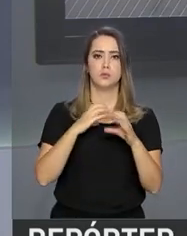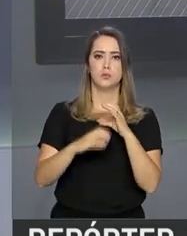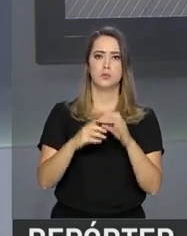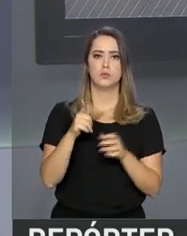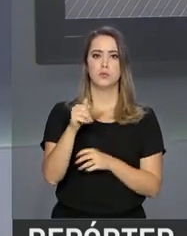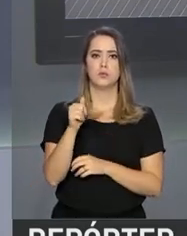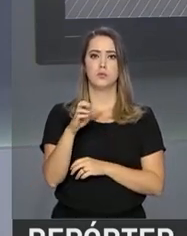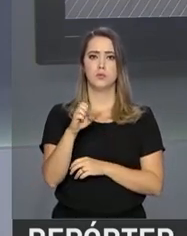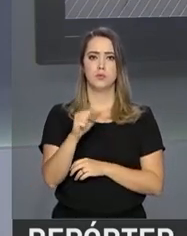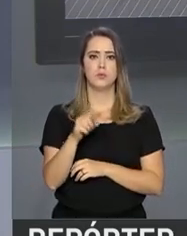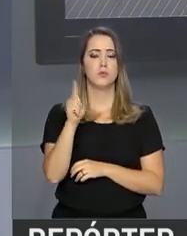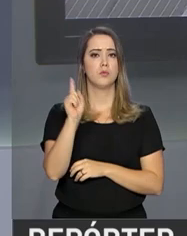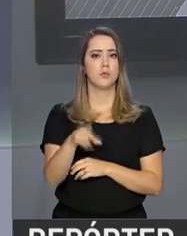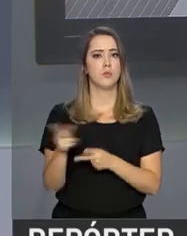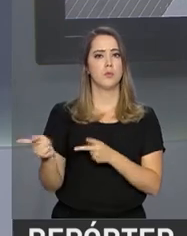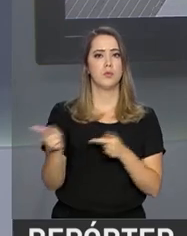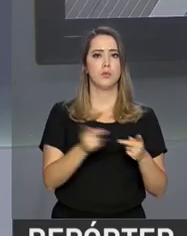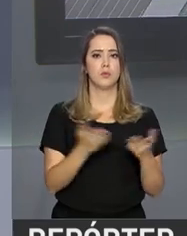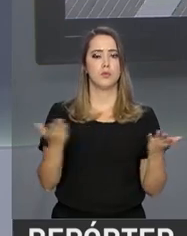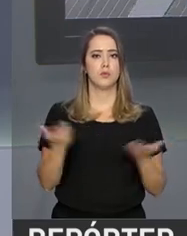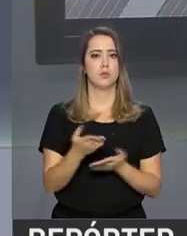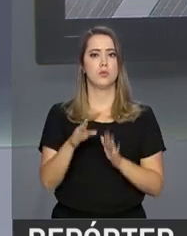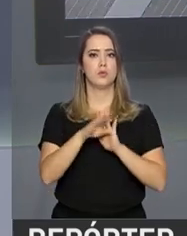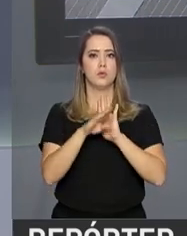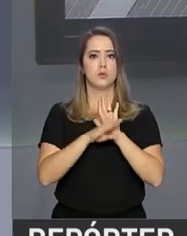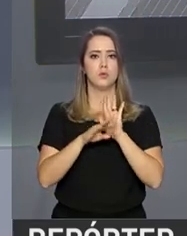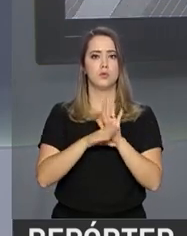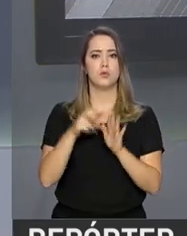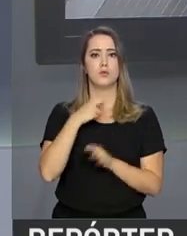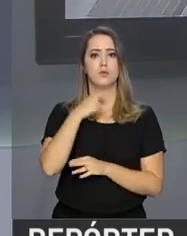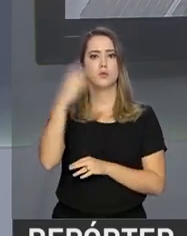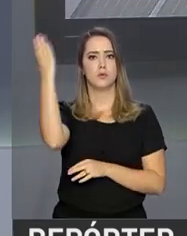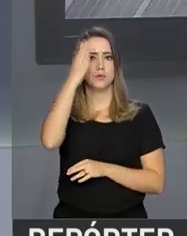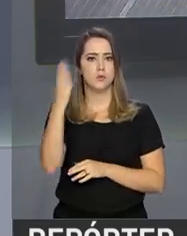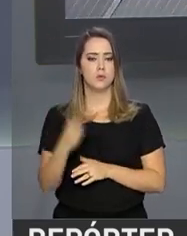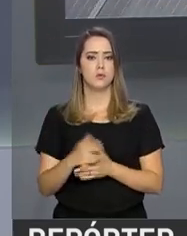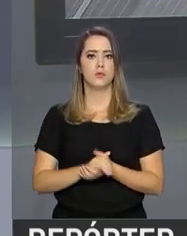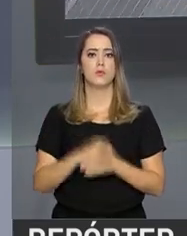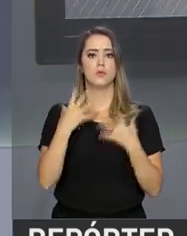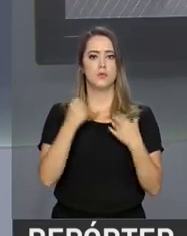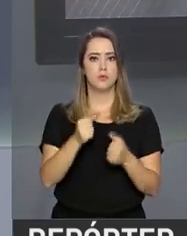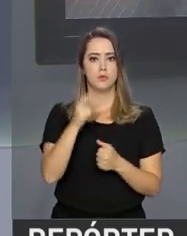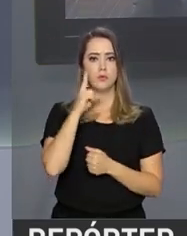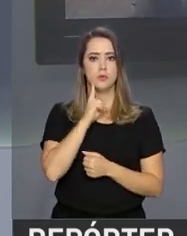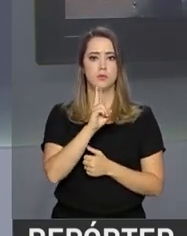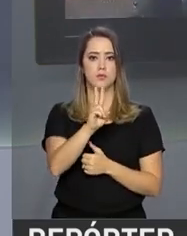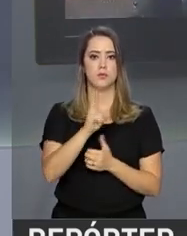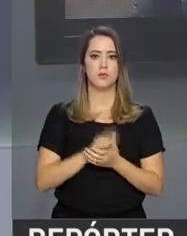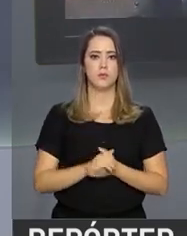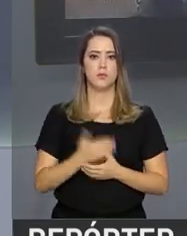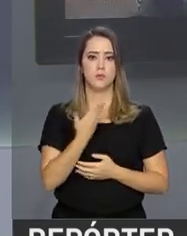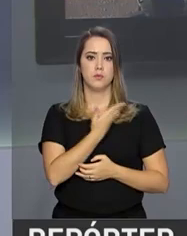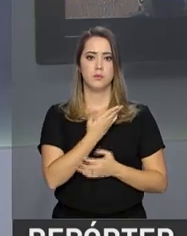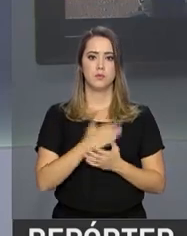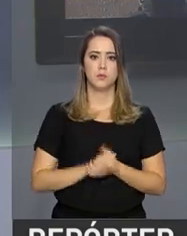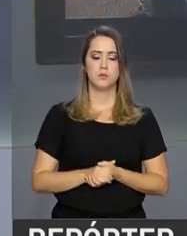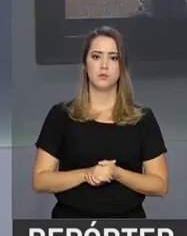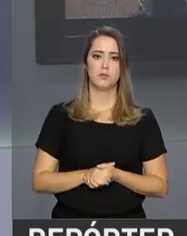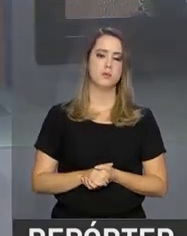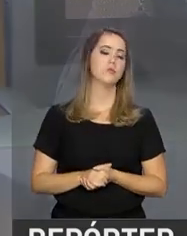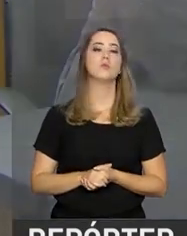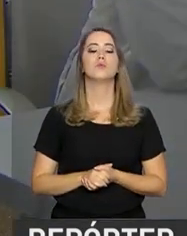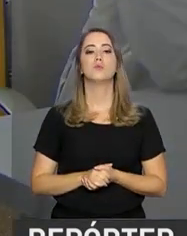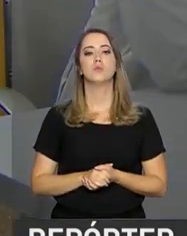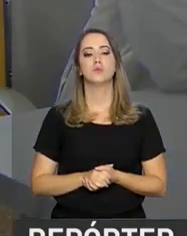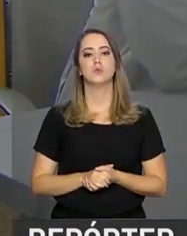comunicações gilberto kassab convidado de hoje do programa de rádio a voz do brasil que nós vamos acompanhar aqui especial